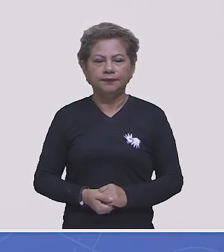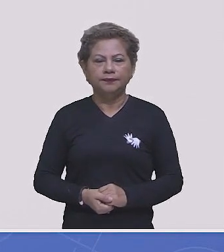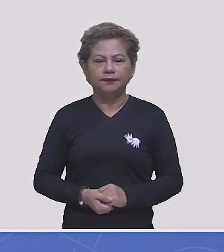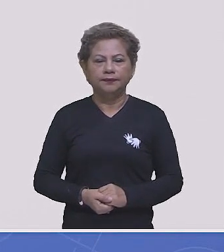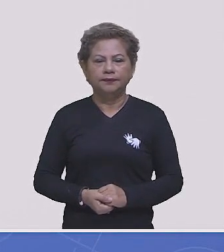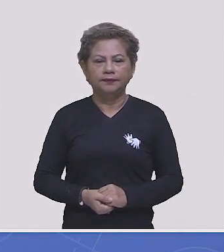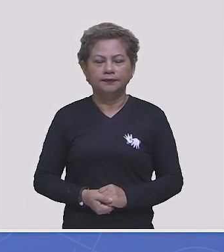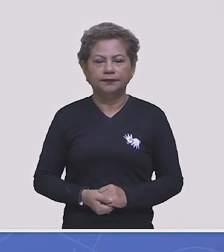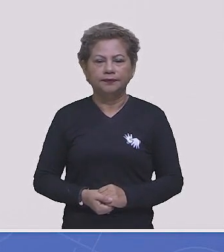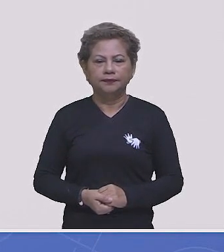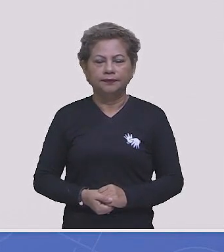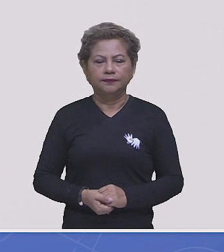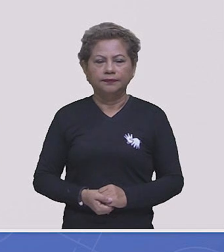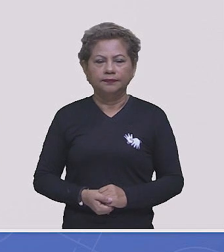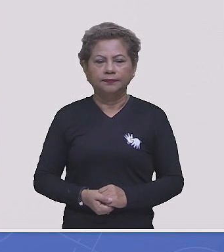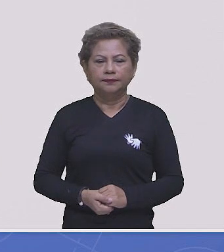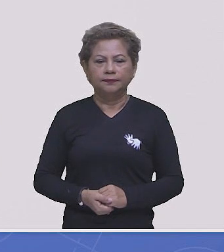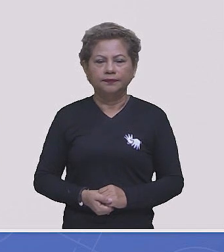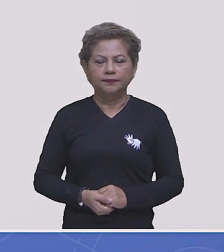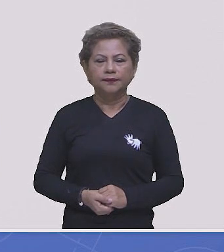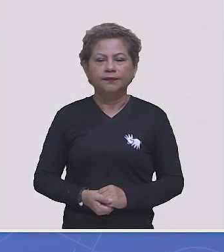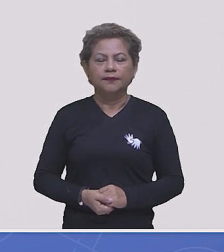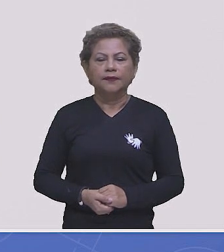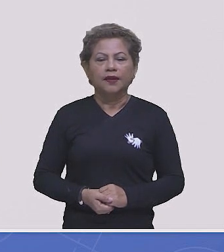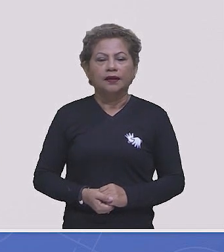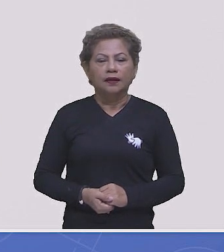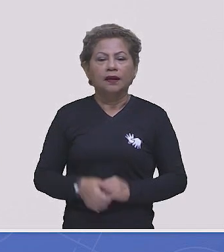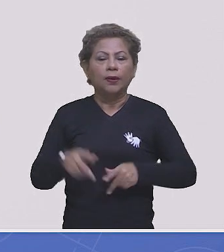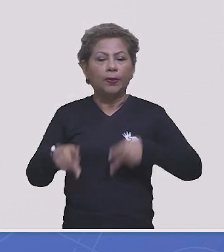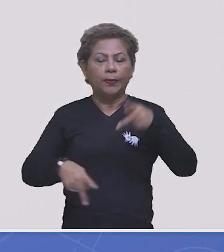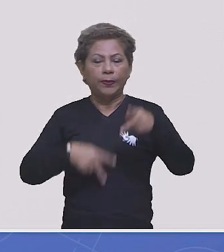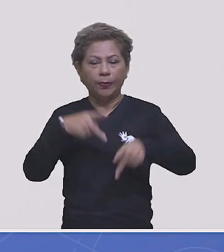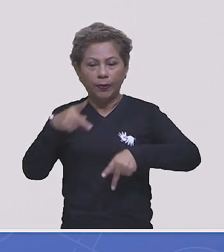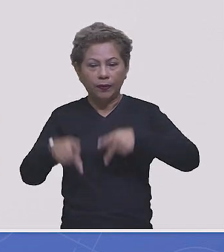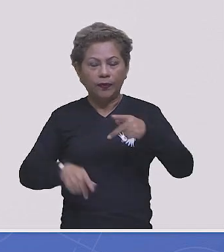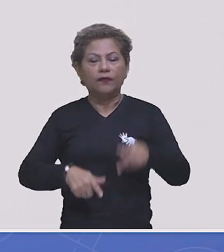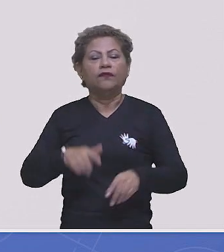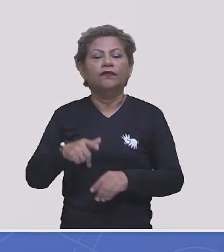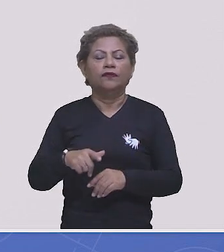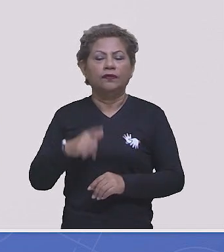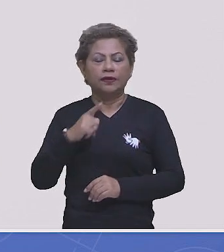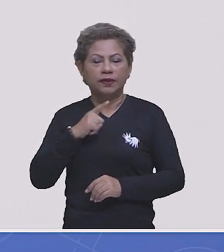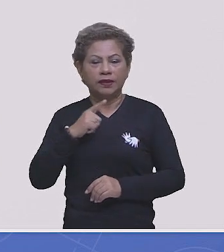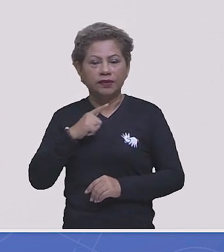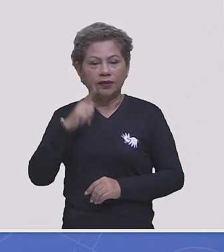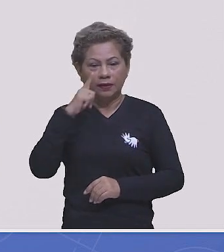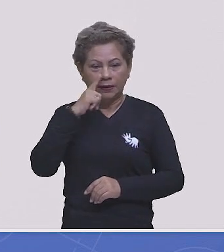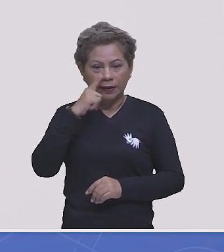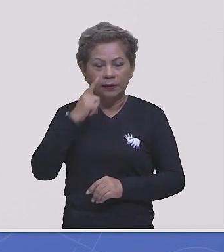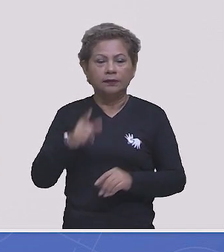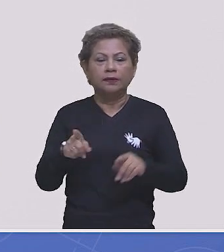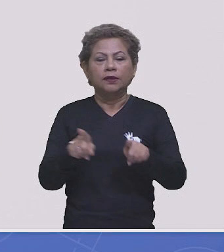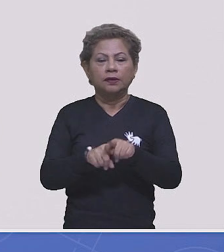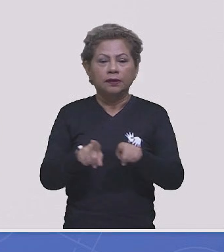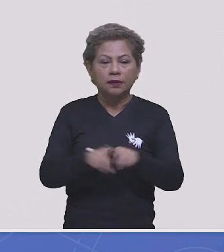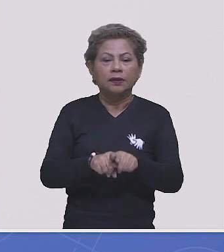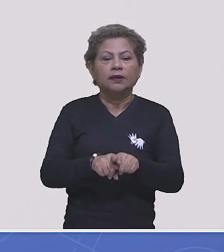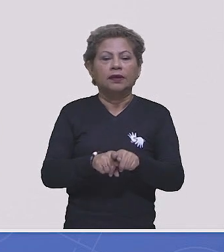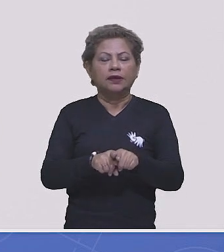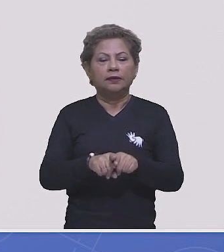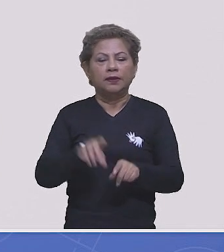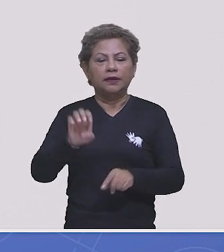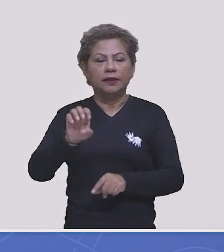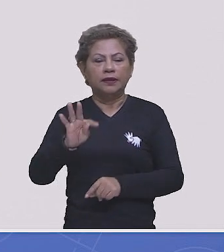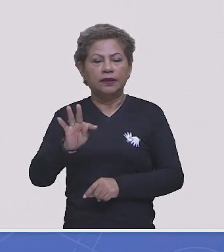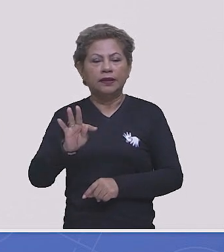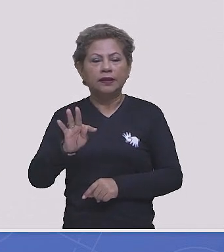Vamos lá para a nossa questão. A civilização grega antiga e os etruscos inspiraram grande parte